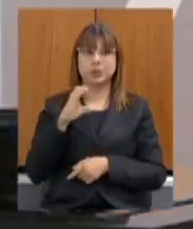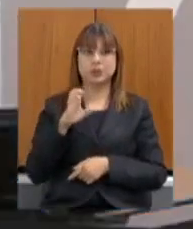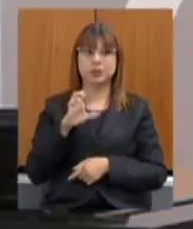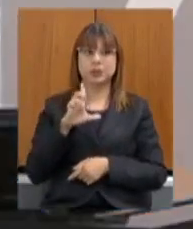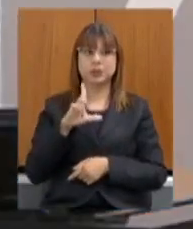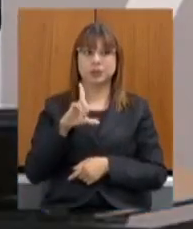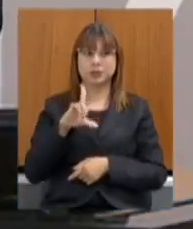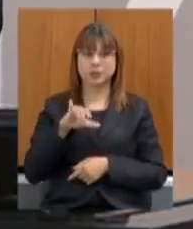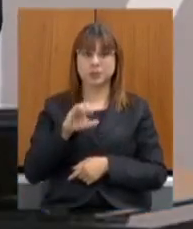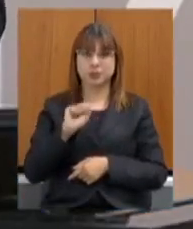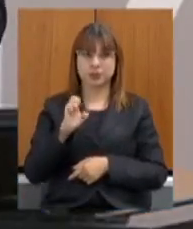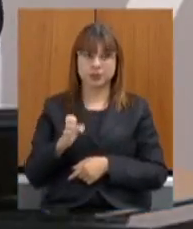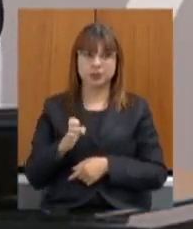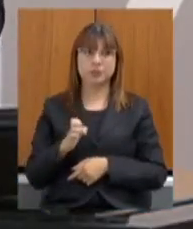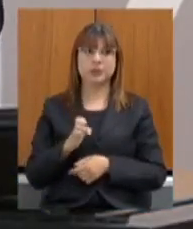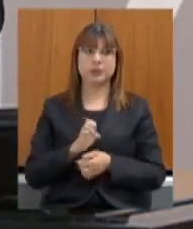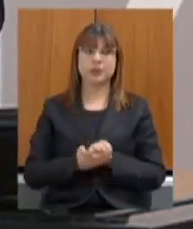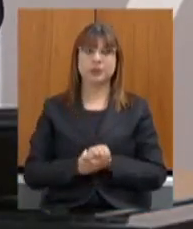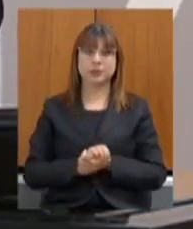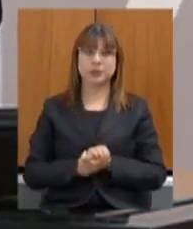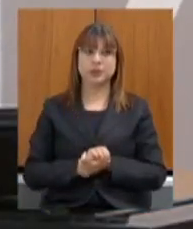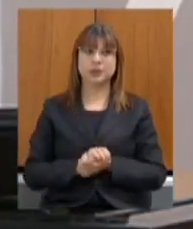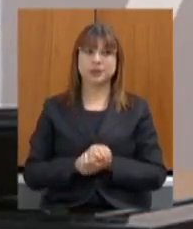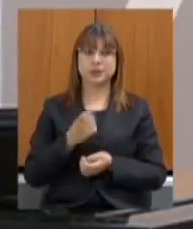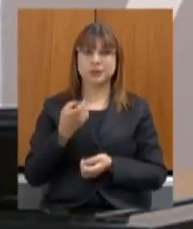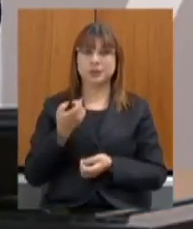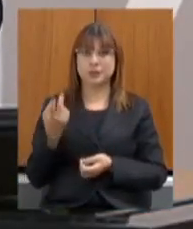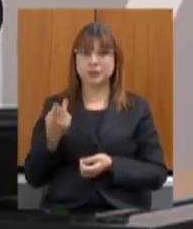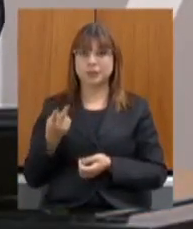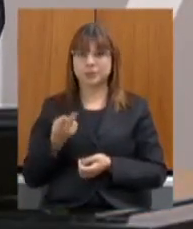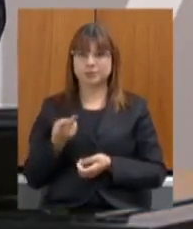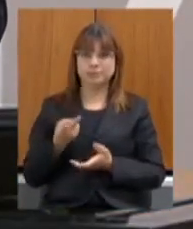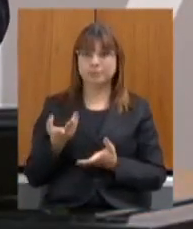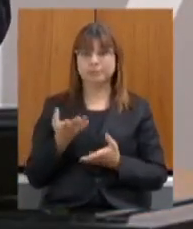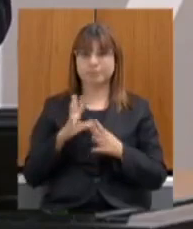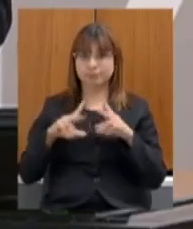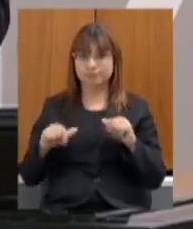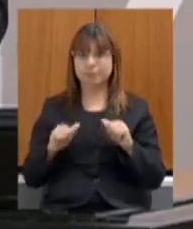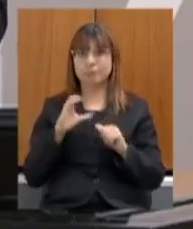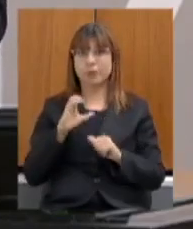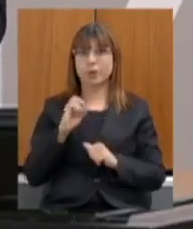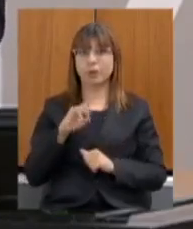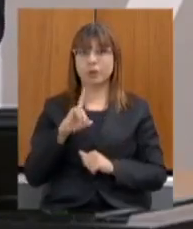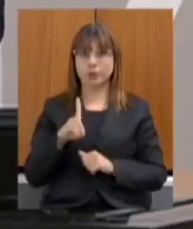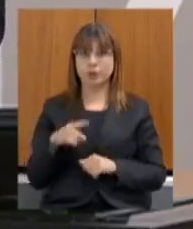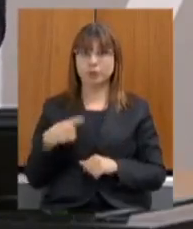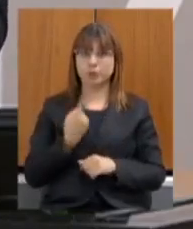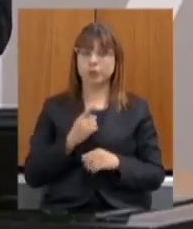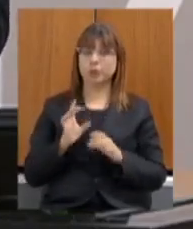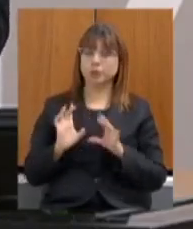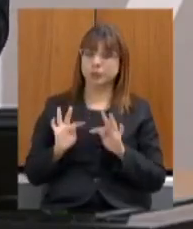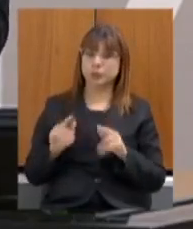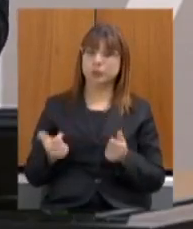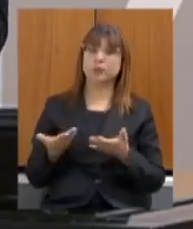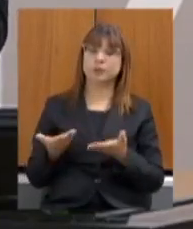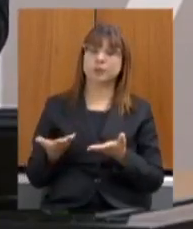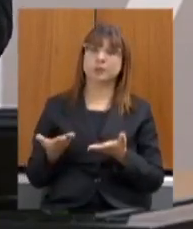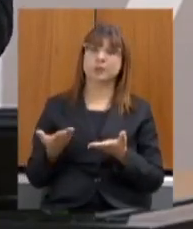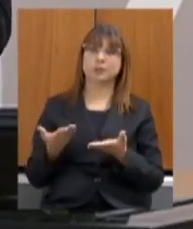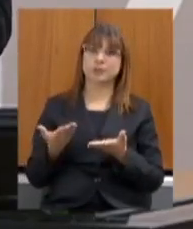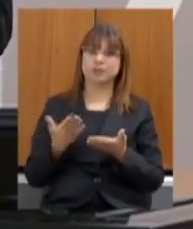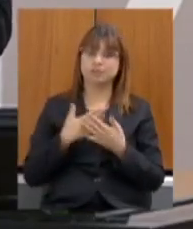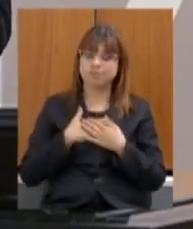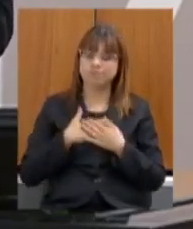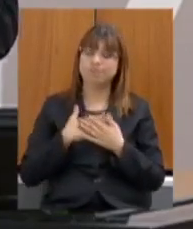da Covid, ele passou um pouco mais de aperto, mas estávamos todos solidários, muito felizes com a sua volta,